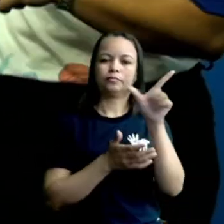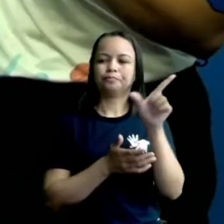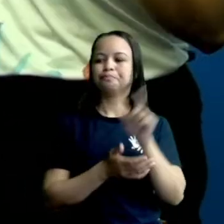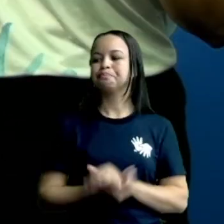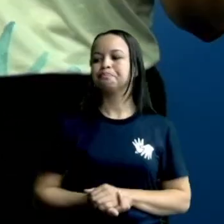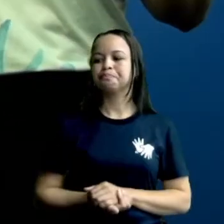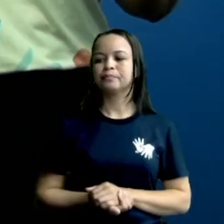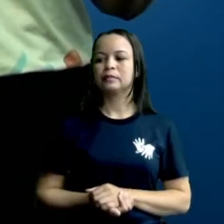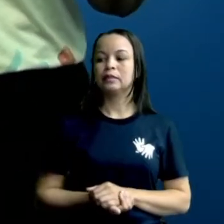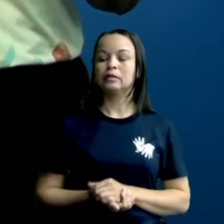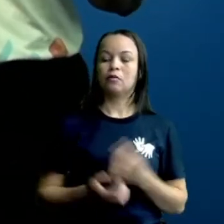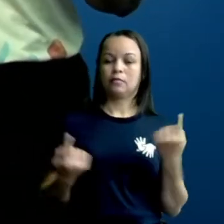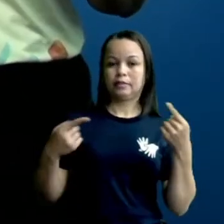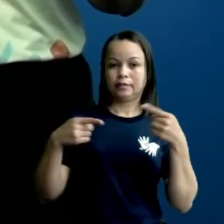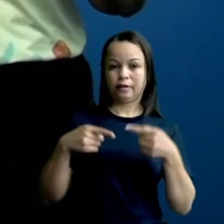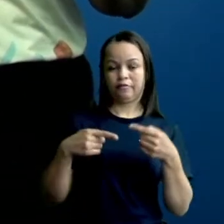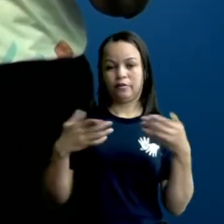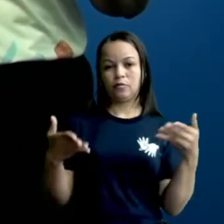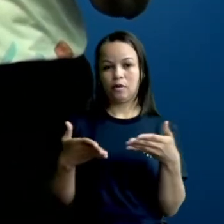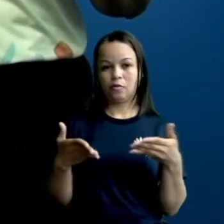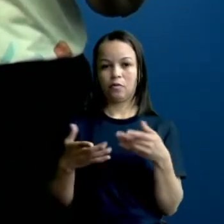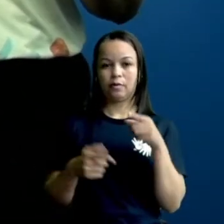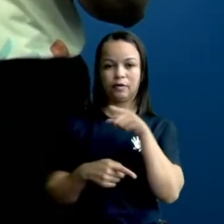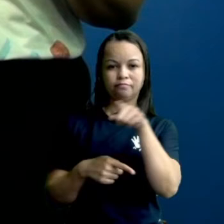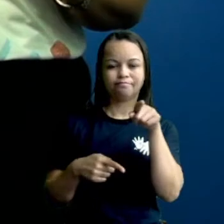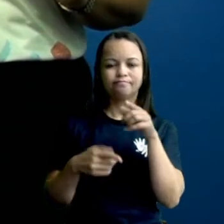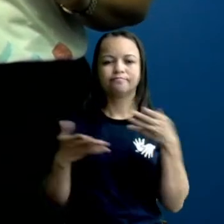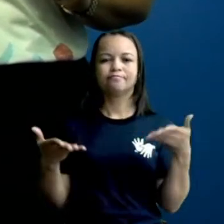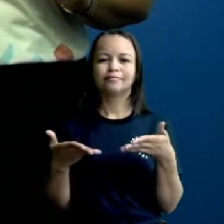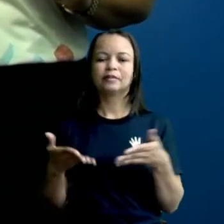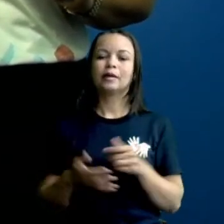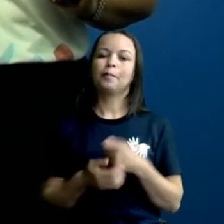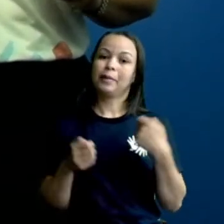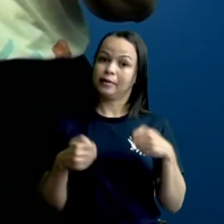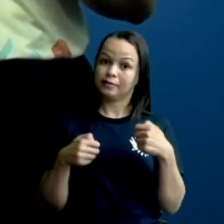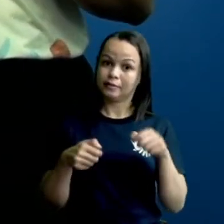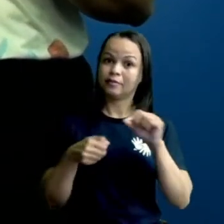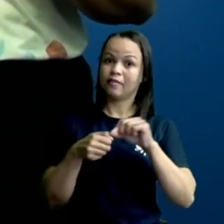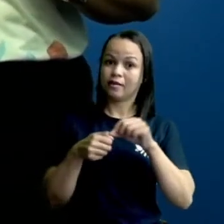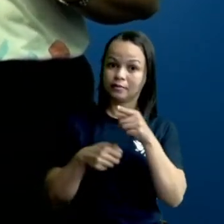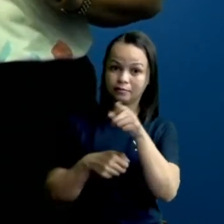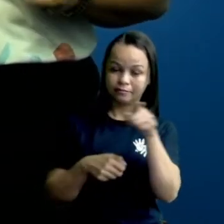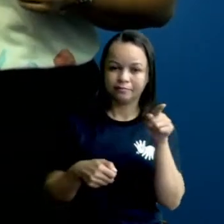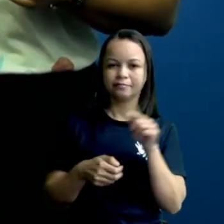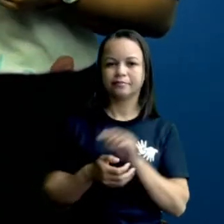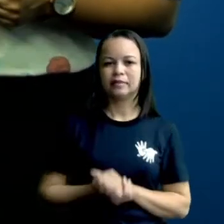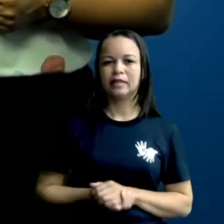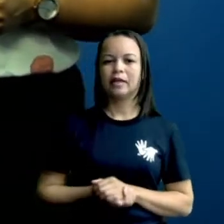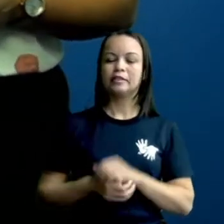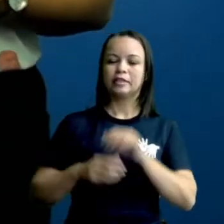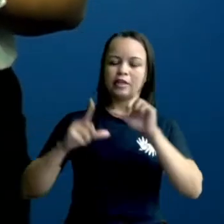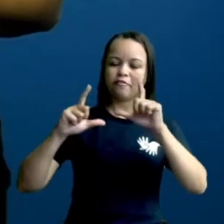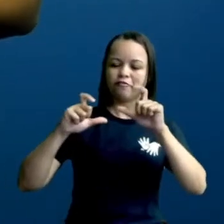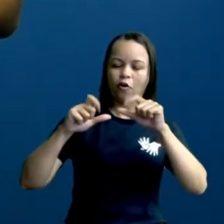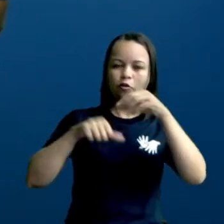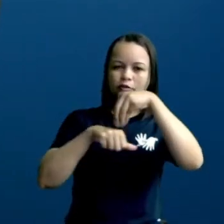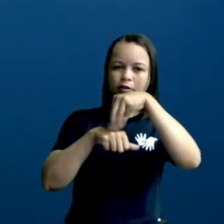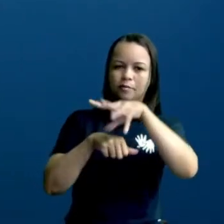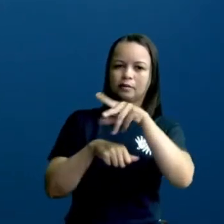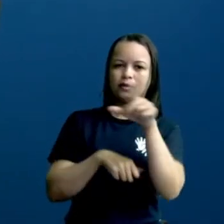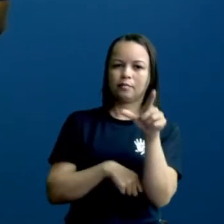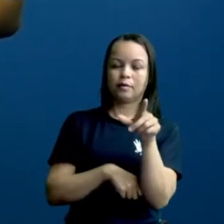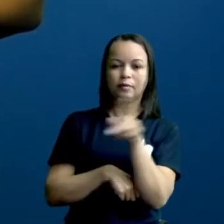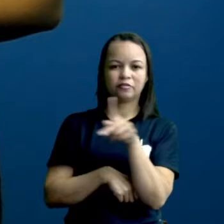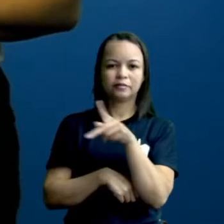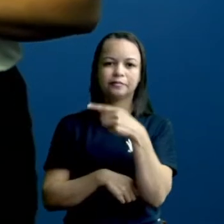Então, vamos ao primeiro desafio que eu vou passar para vocês hoje. Tem que cumprir, viu, gente? Façam direitinho, tirem foto e mandem para a